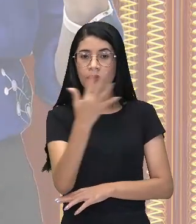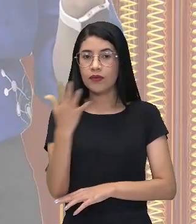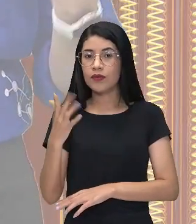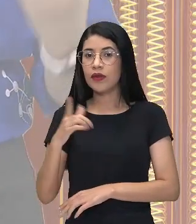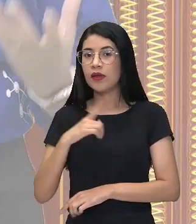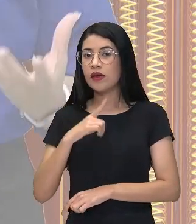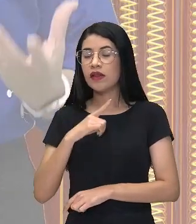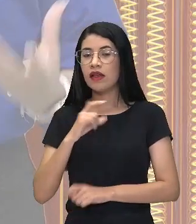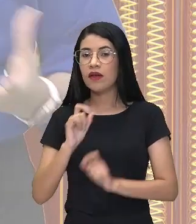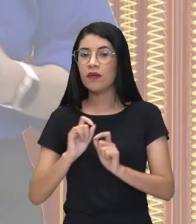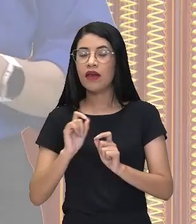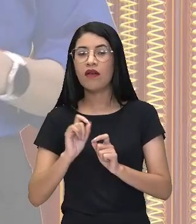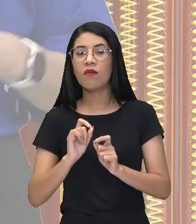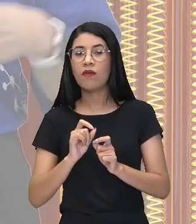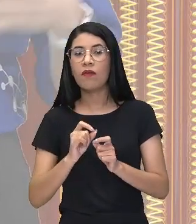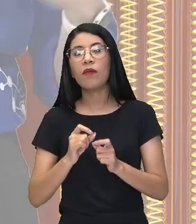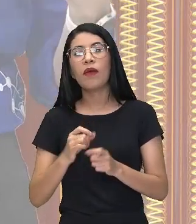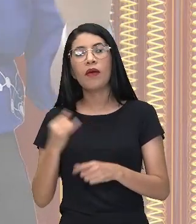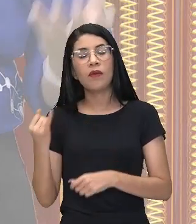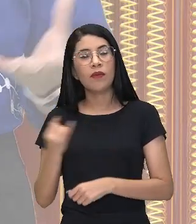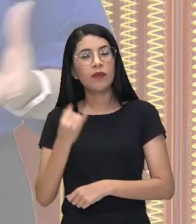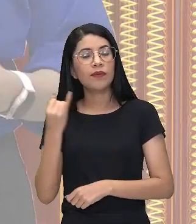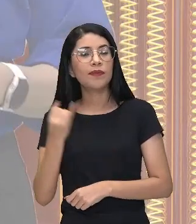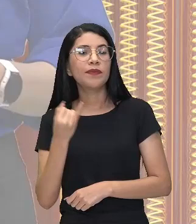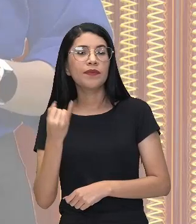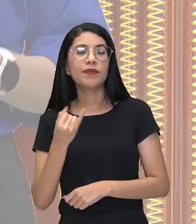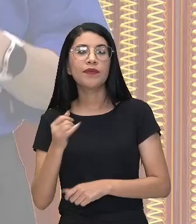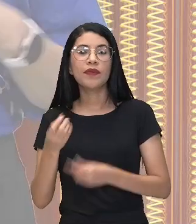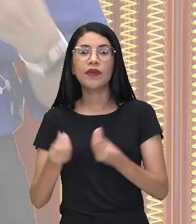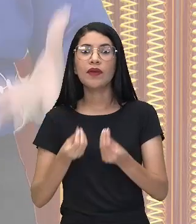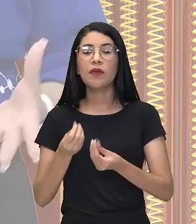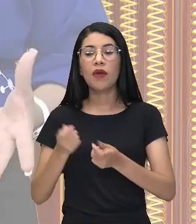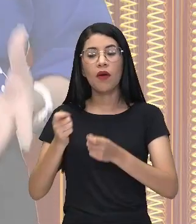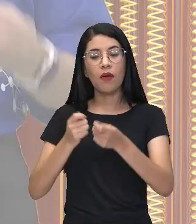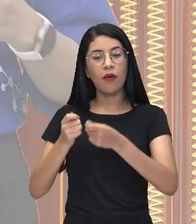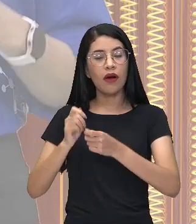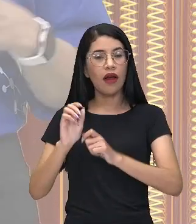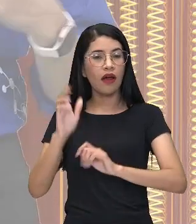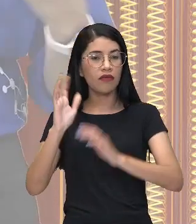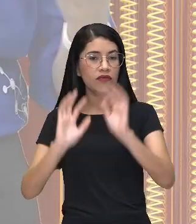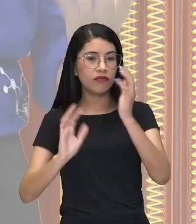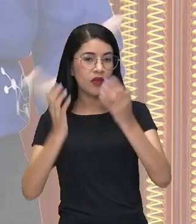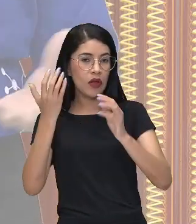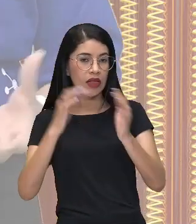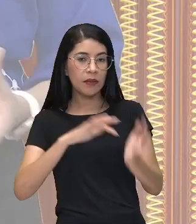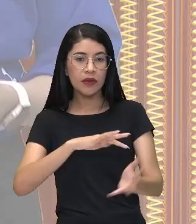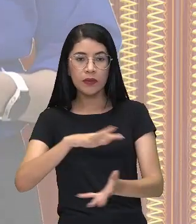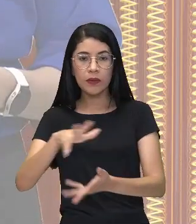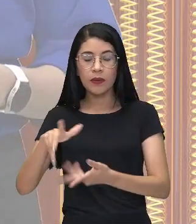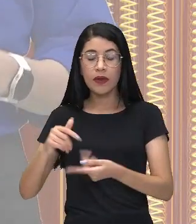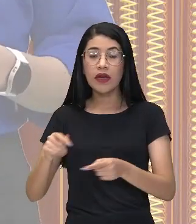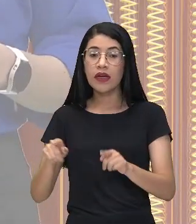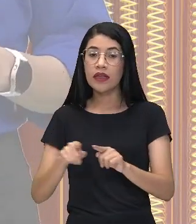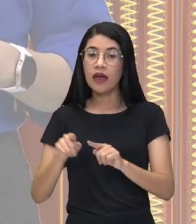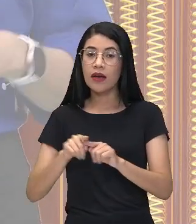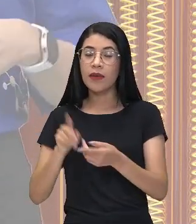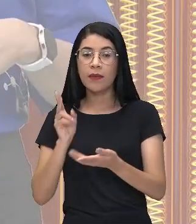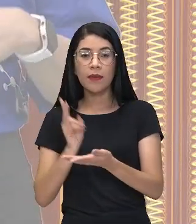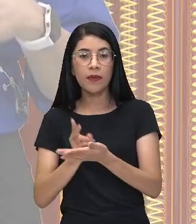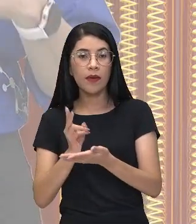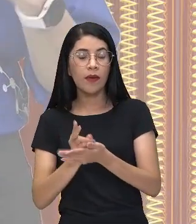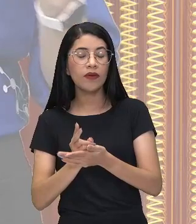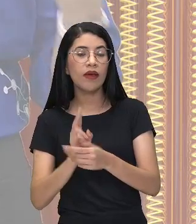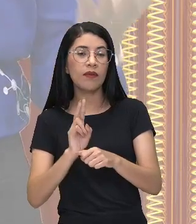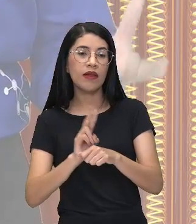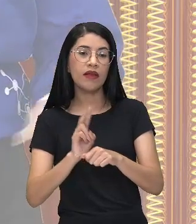um papel fundamental na regulação do clima global e também na manutenção da biodiversidade,